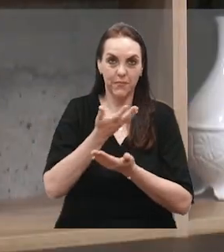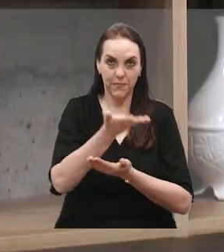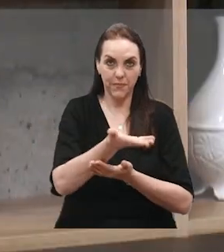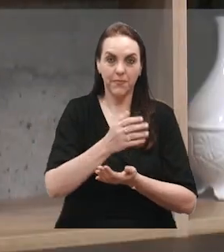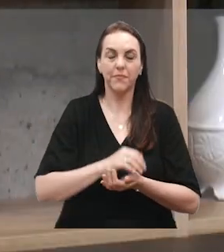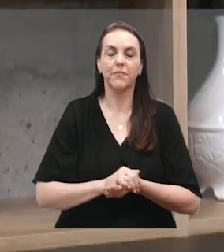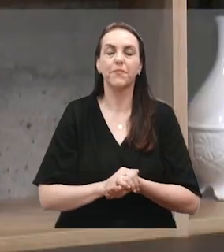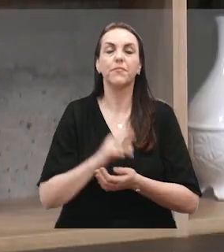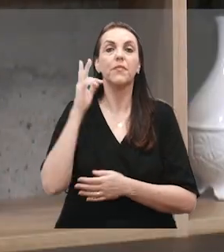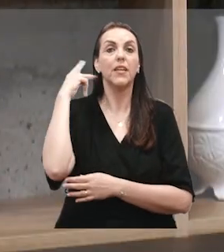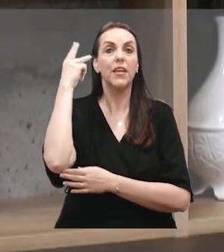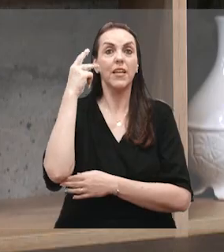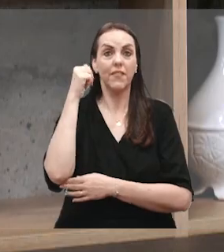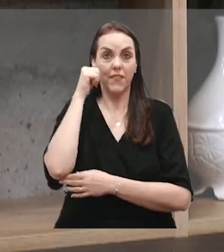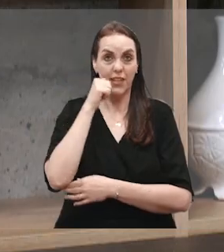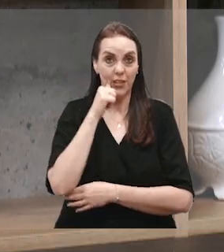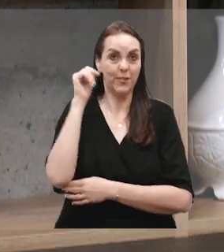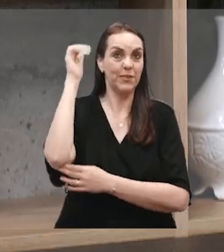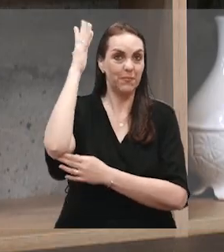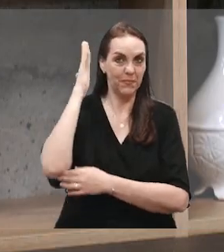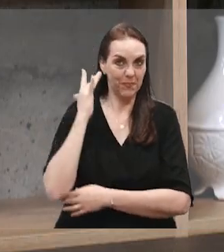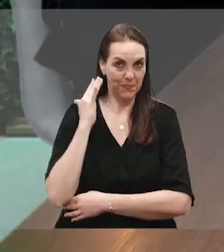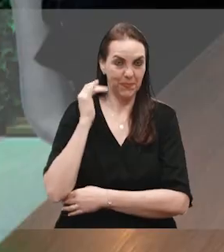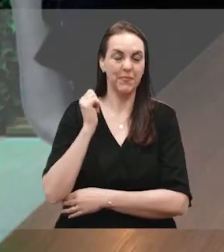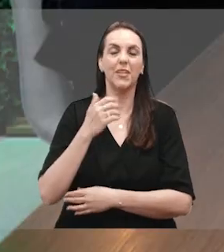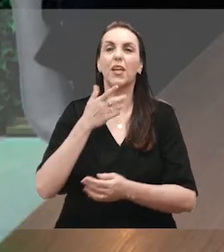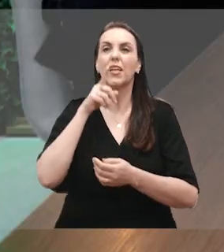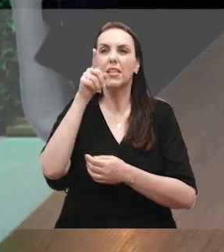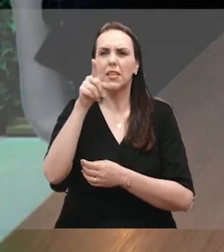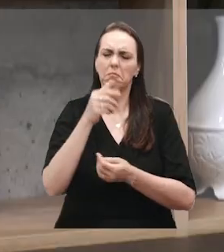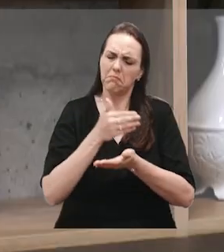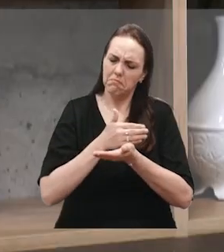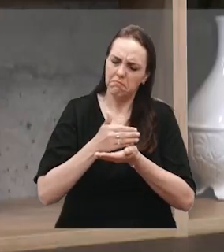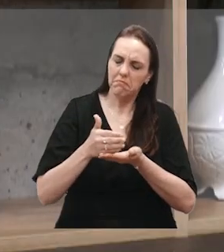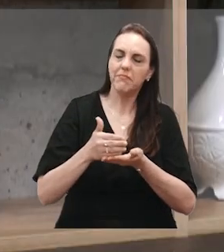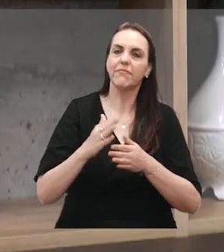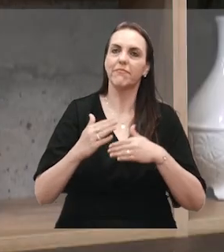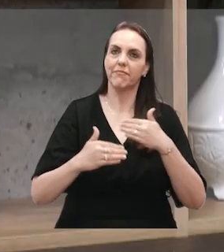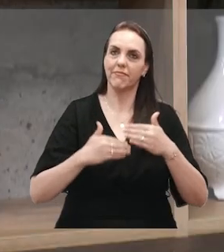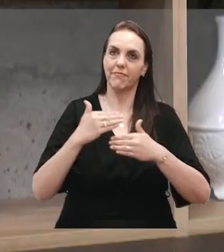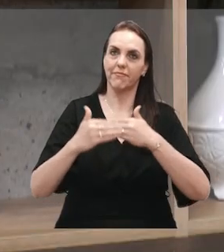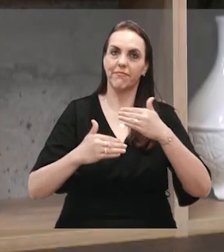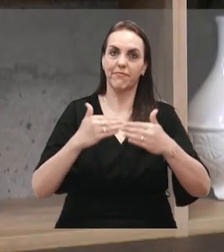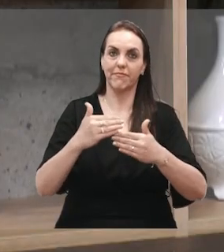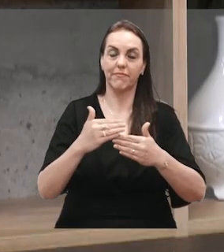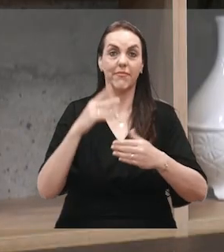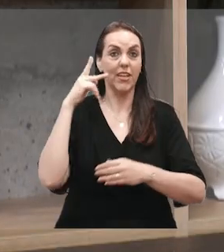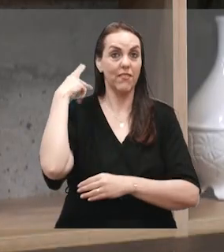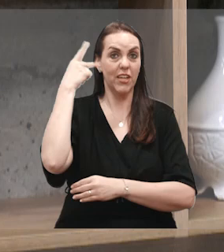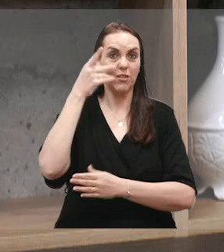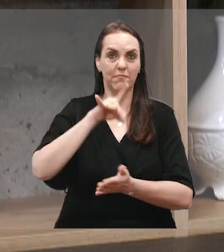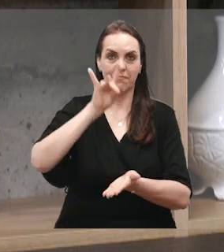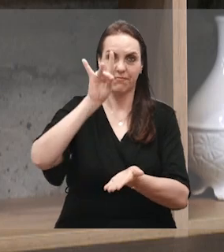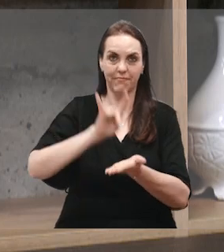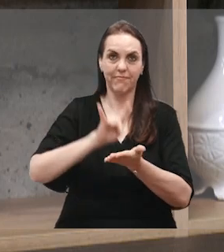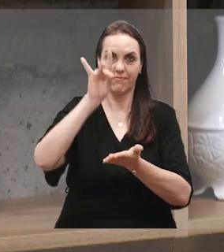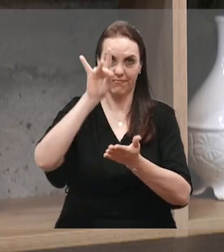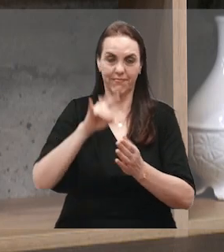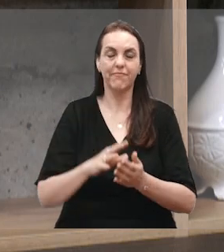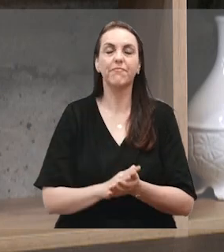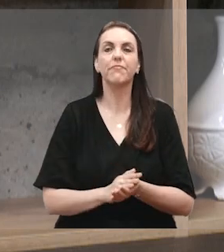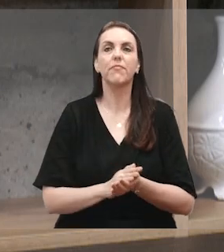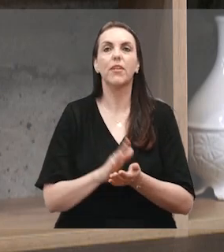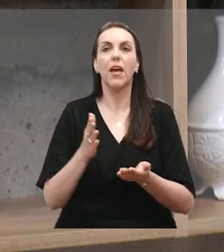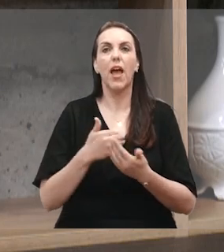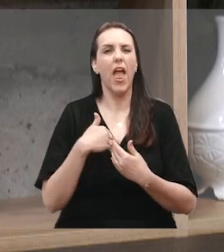Vereadora Daiane, o seu mandato agora começa a tomar corpo, já como uma vereadora titular da casa, mas eu tenho no